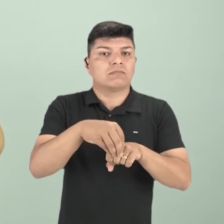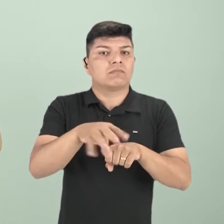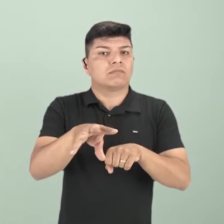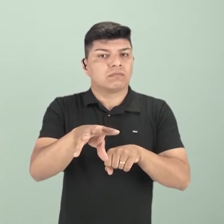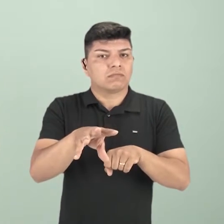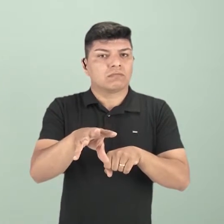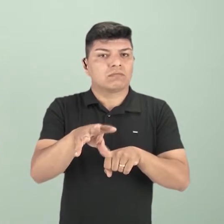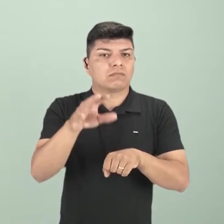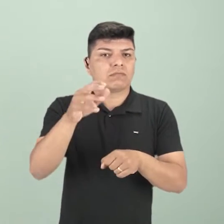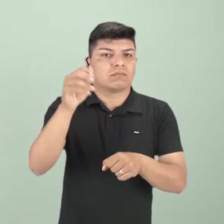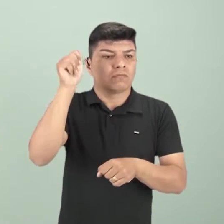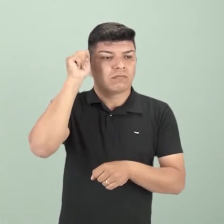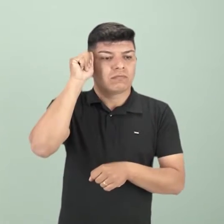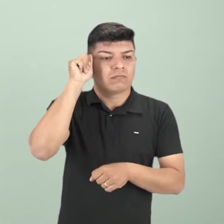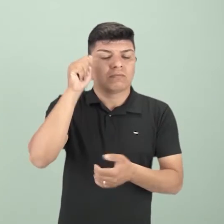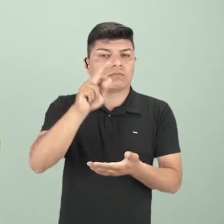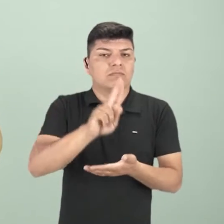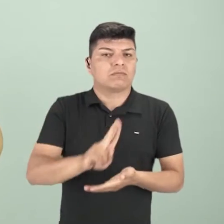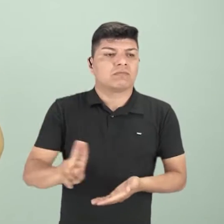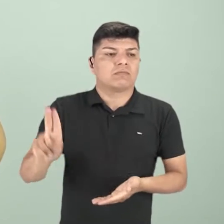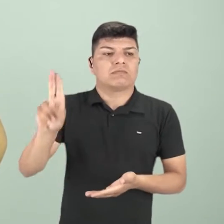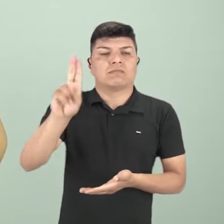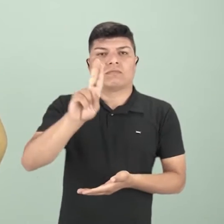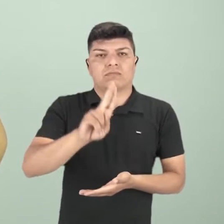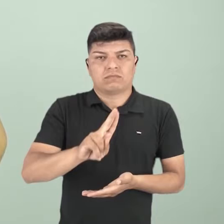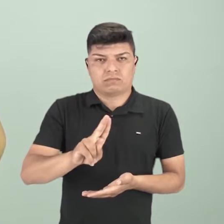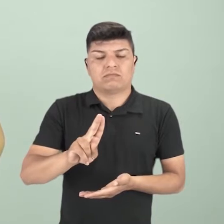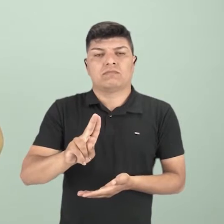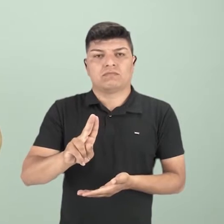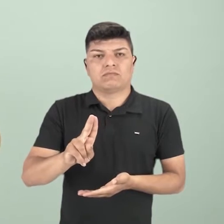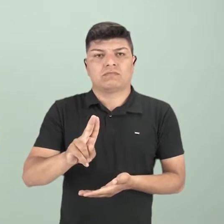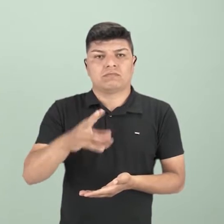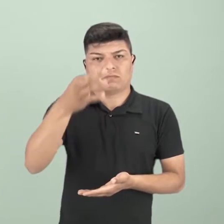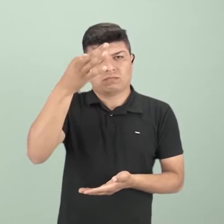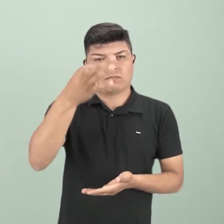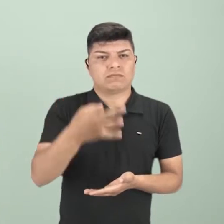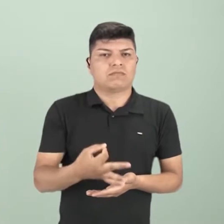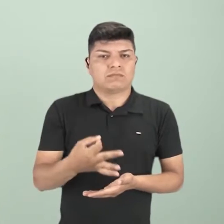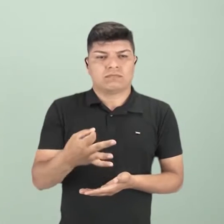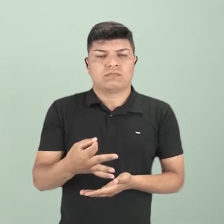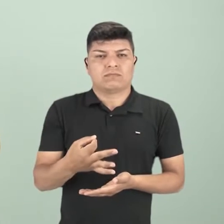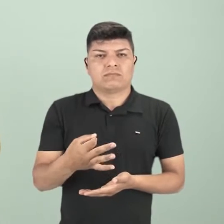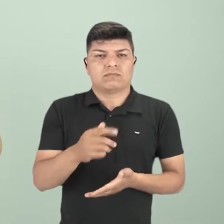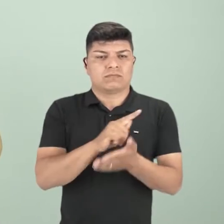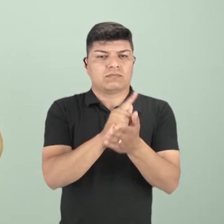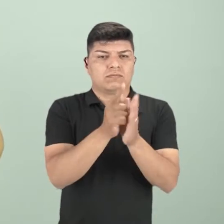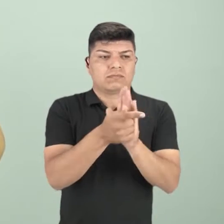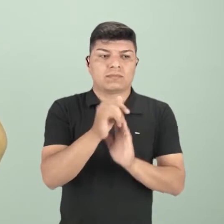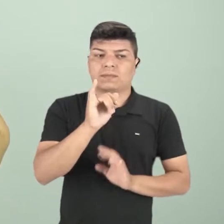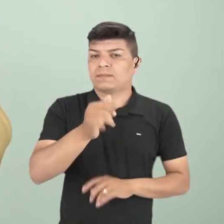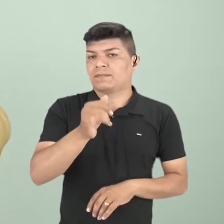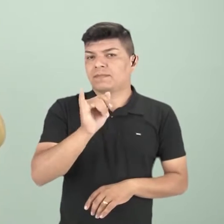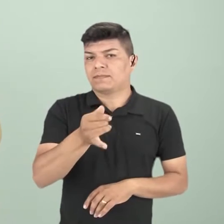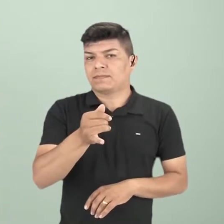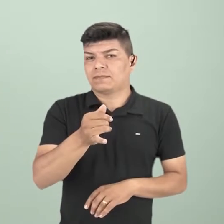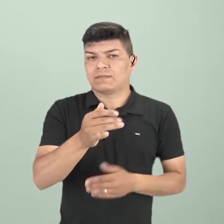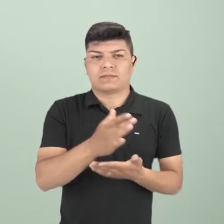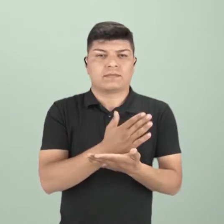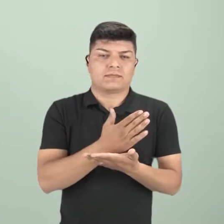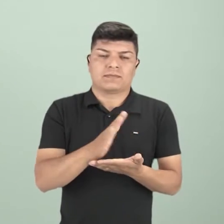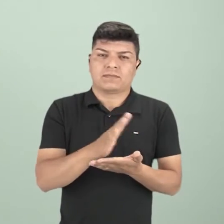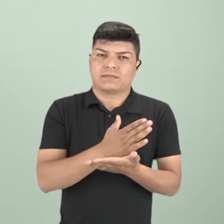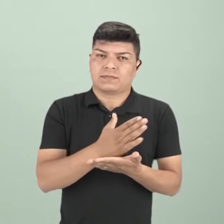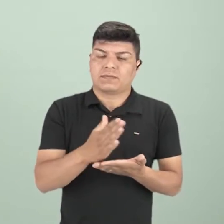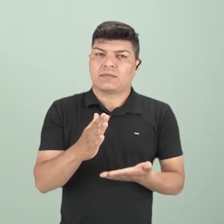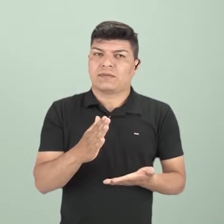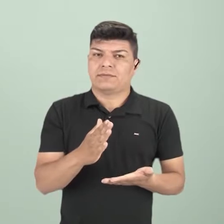autor usa para que vocês possam ter a certeza de que está se tratando do gênero narrativo. Alguns